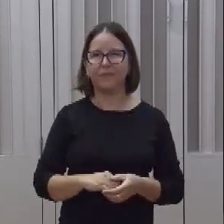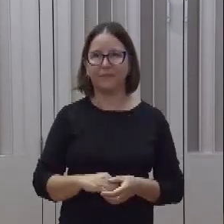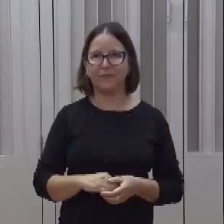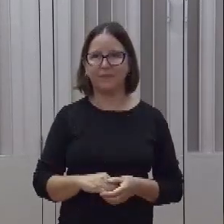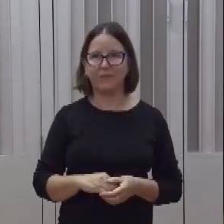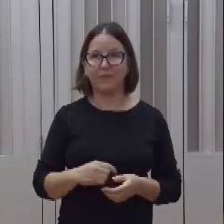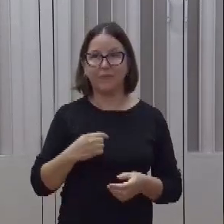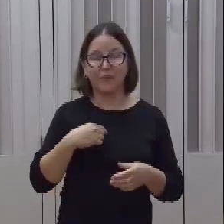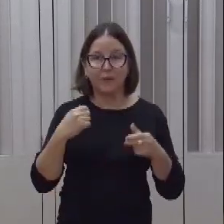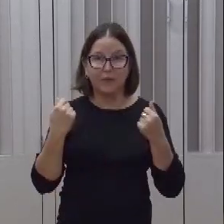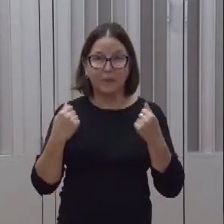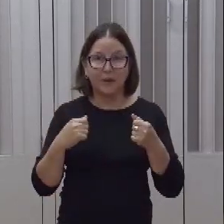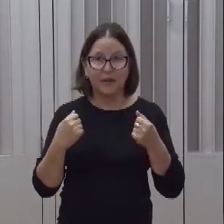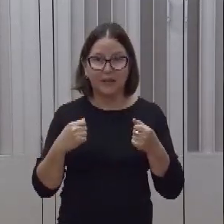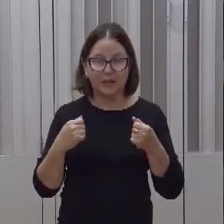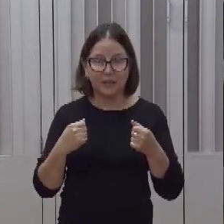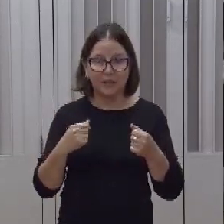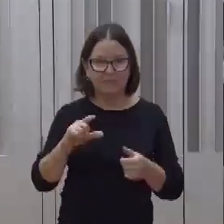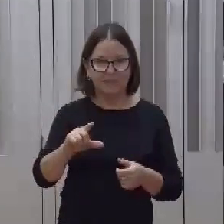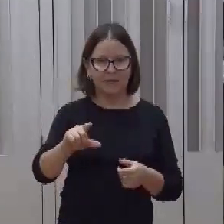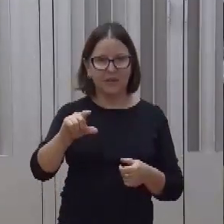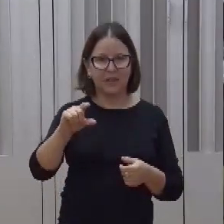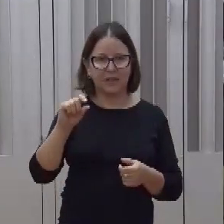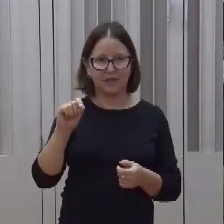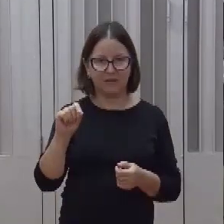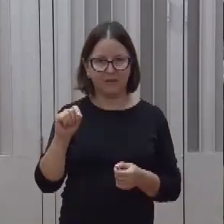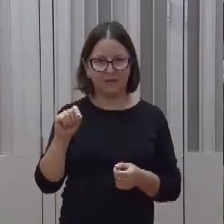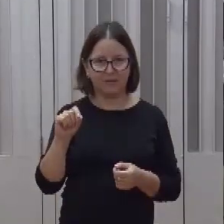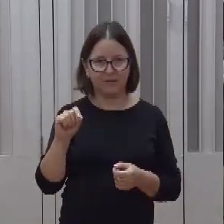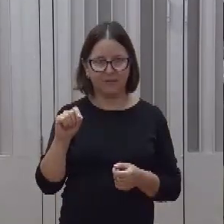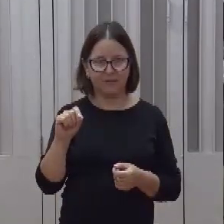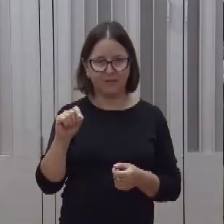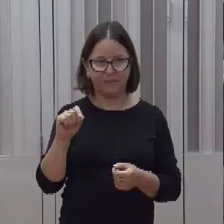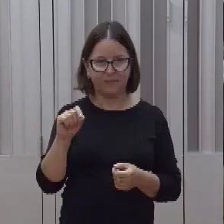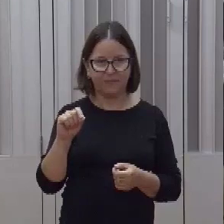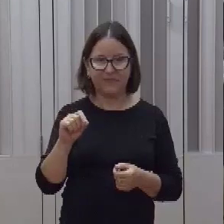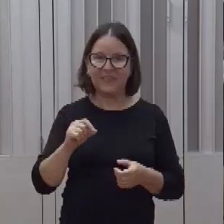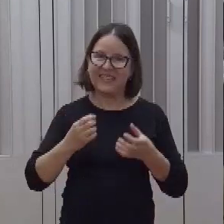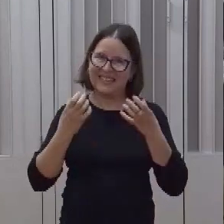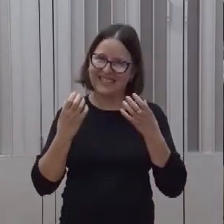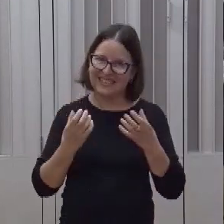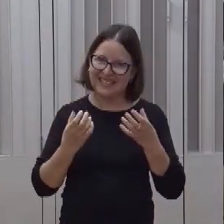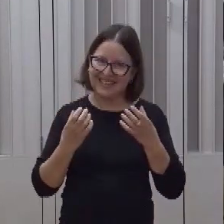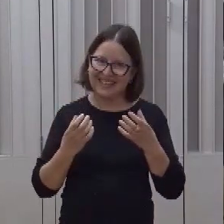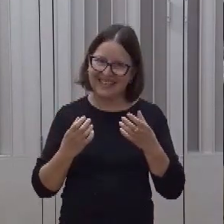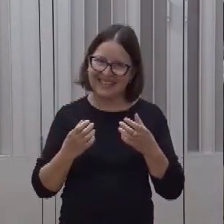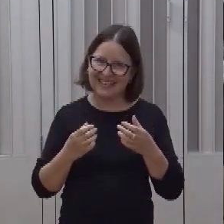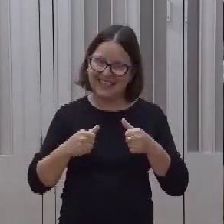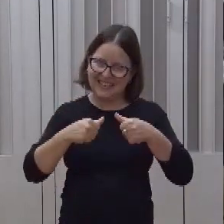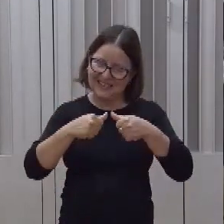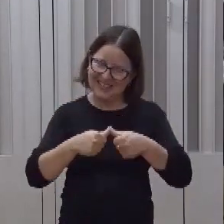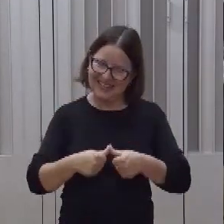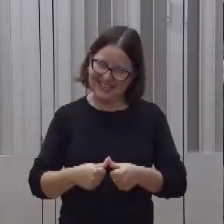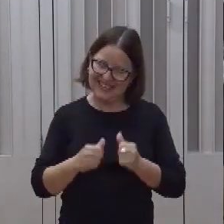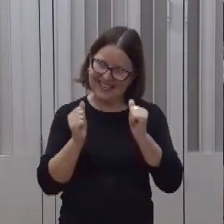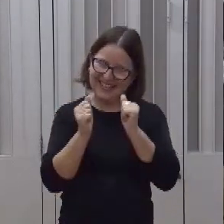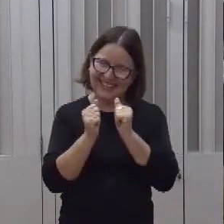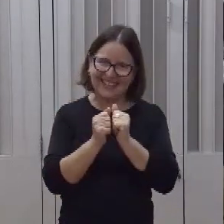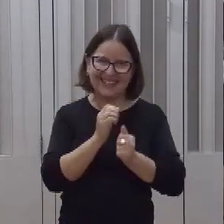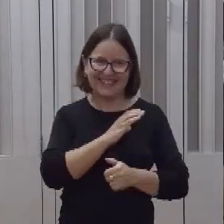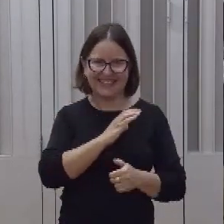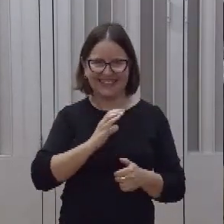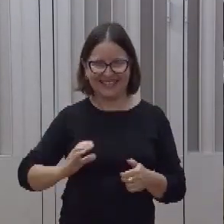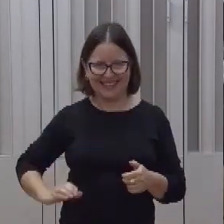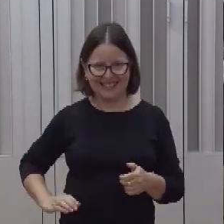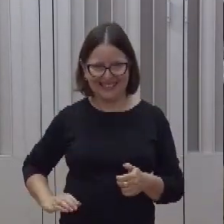E eu preciso tomar a decisão de querer ficar com Cristo. Quando